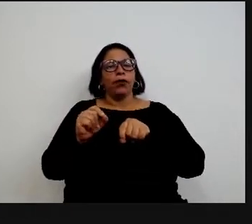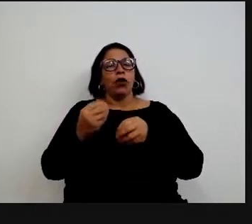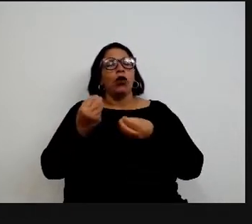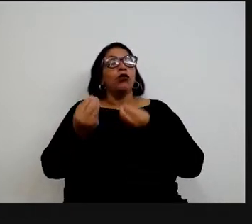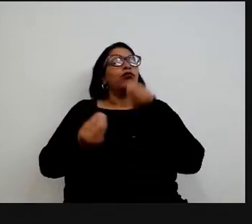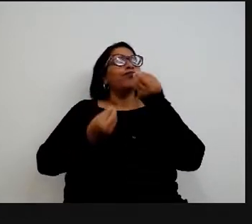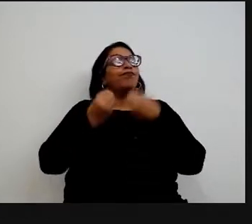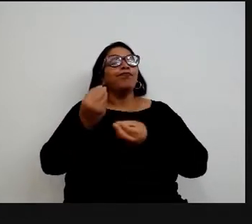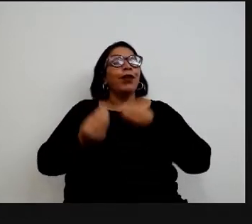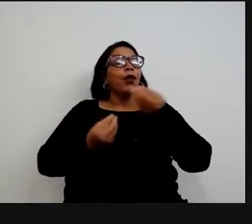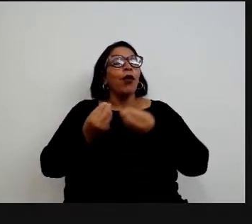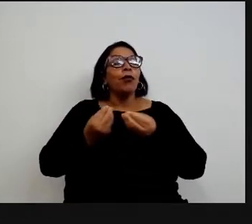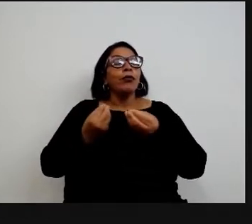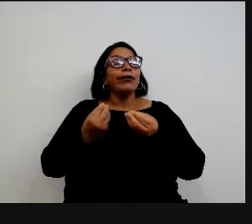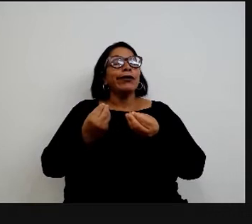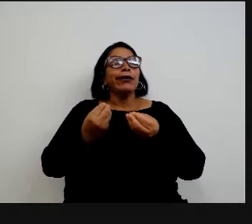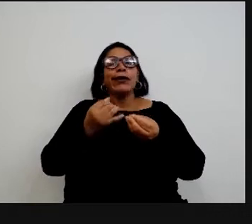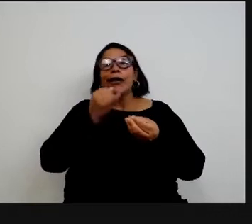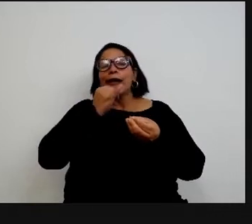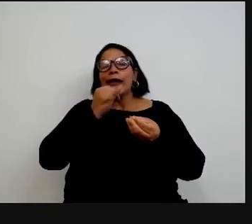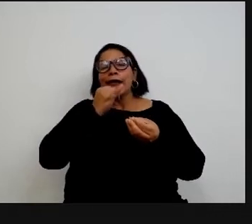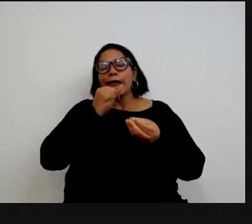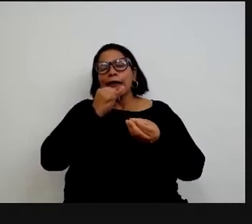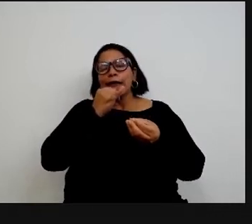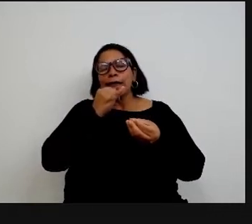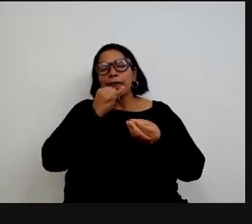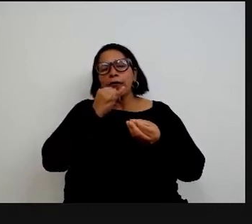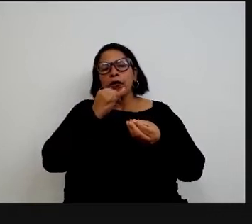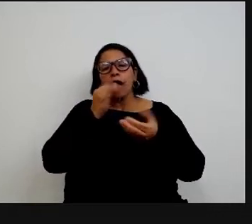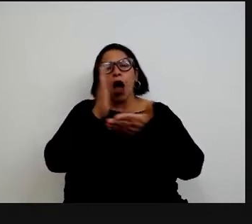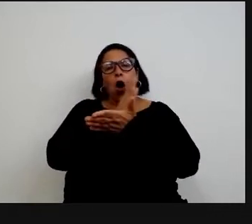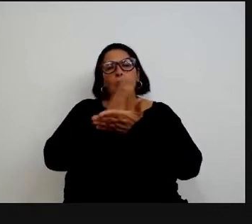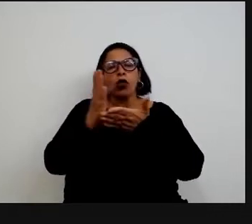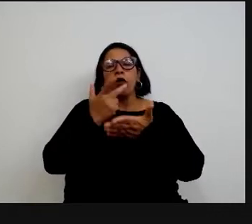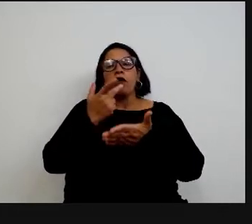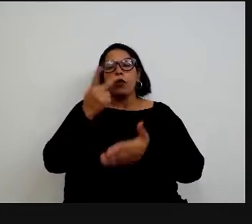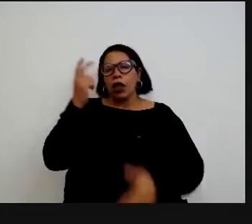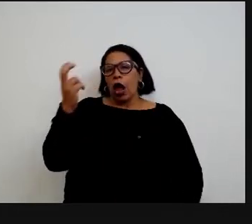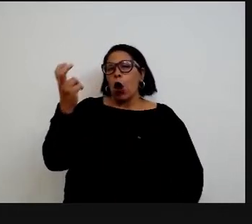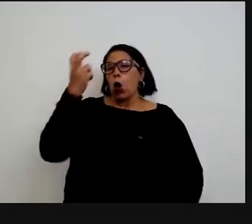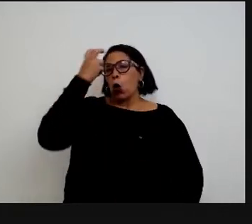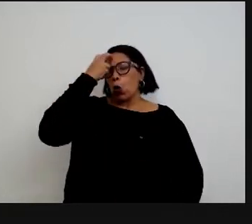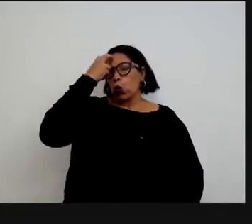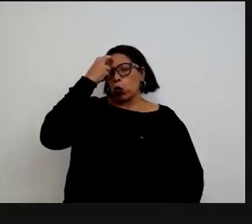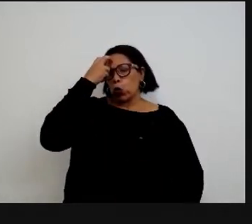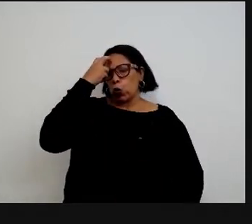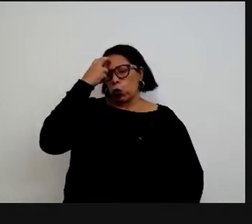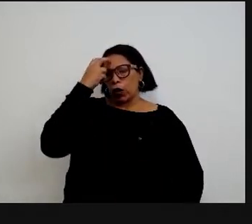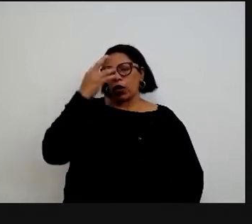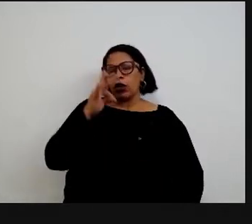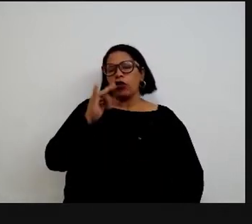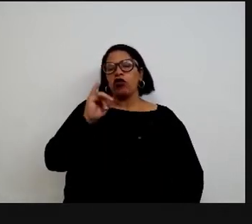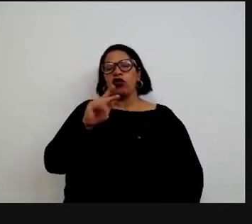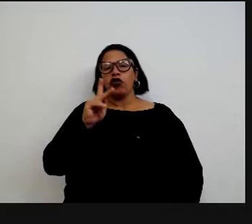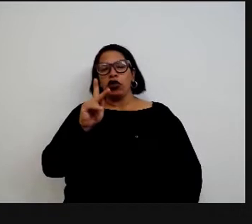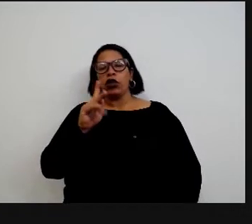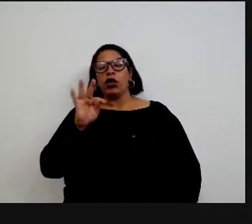como a gente lidar com essa questão, por exemplo, do que alguns chamam aí da cultura TikTok, que